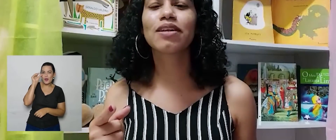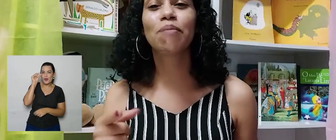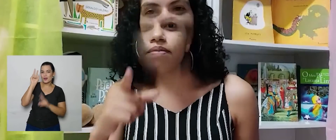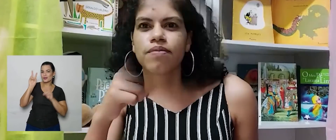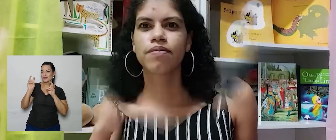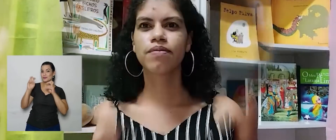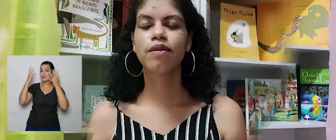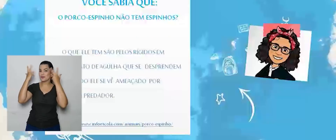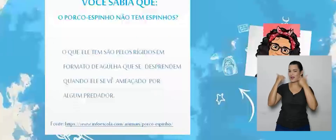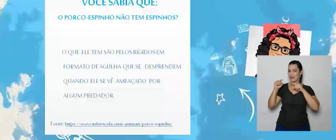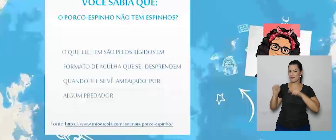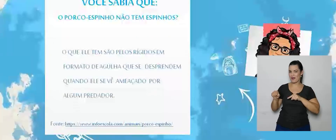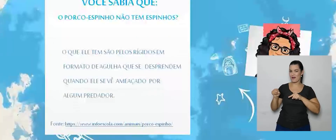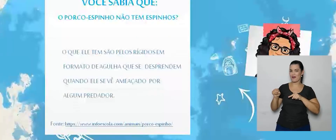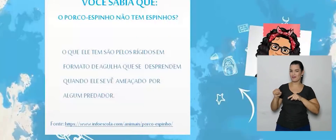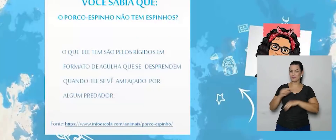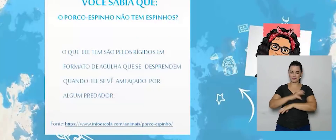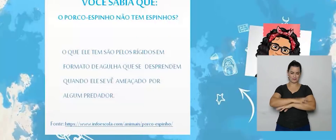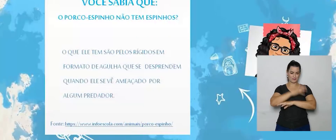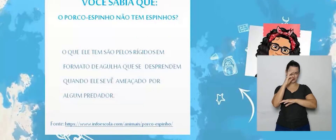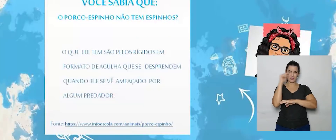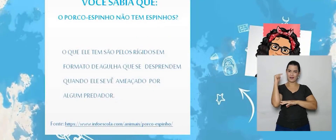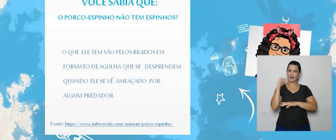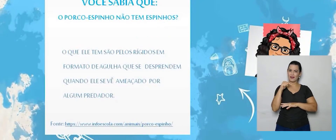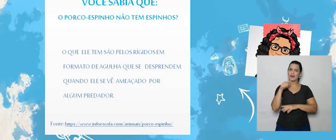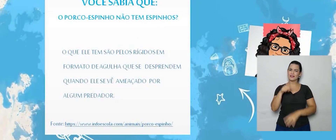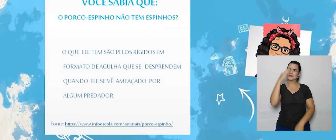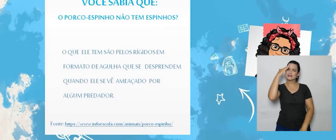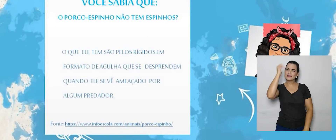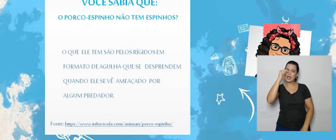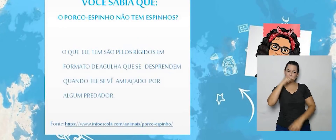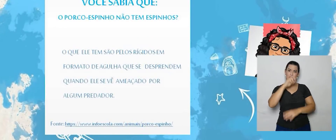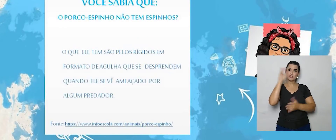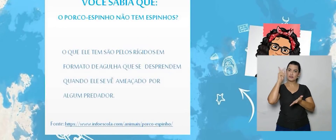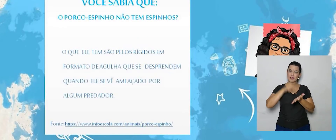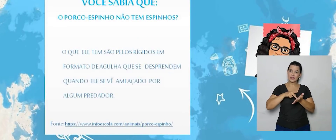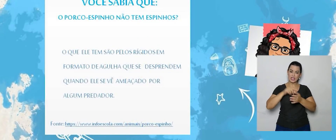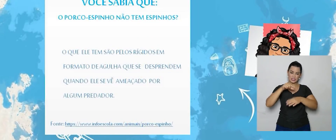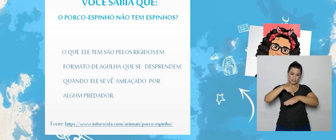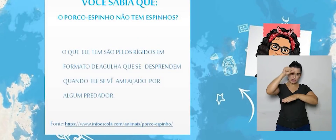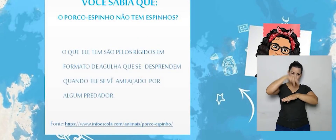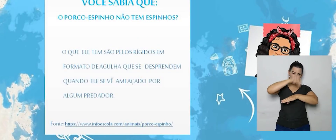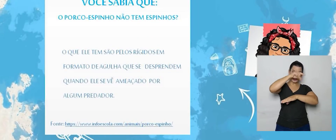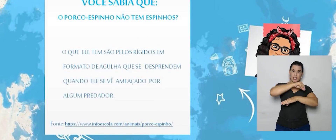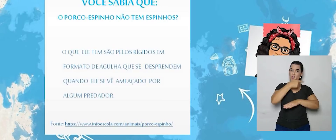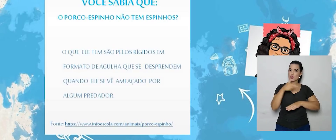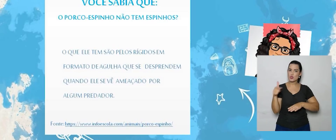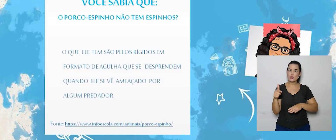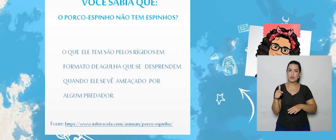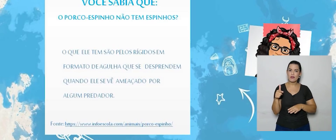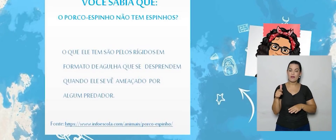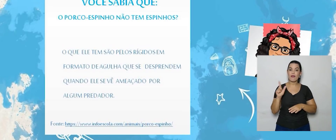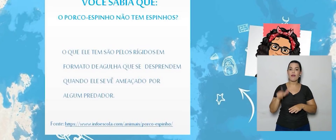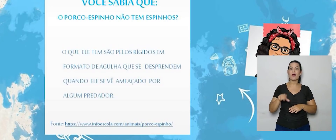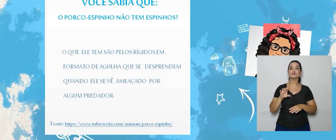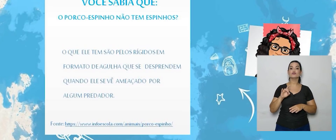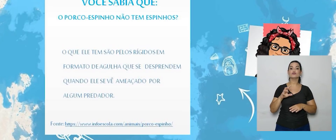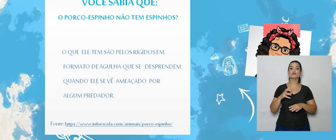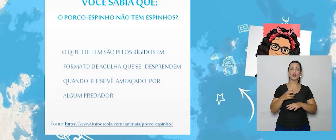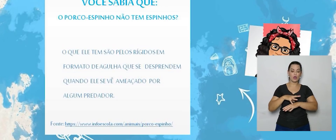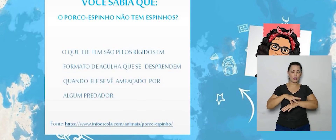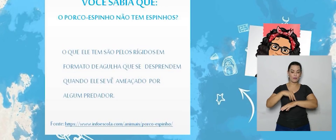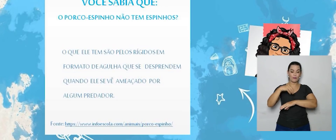bicho. Põe na tela. Você sabia que o porco-espinho não tem espinhos? O que ele tem são